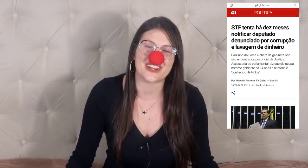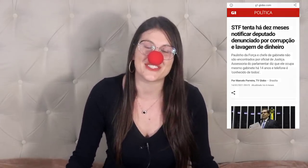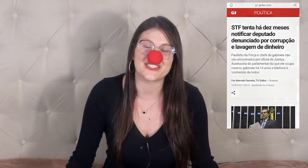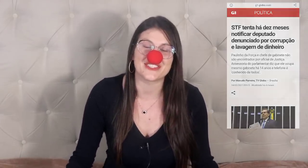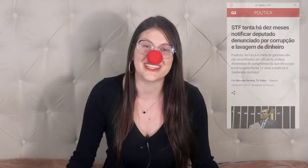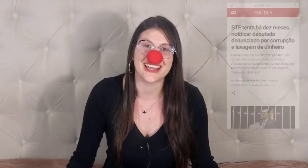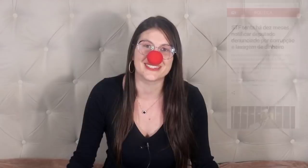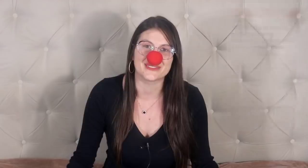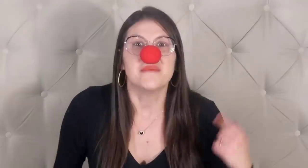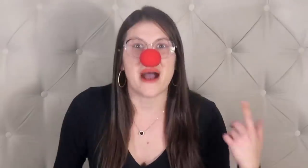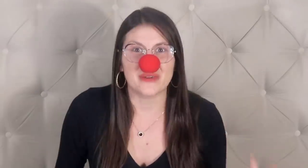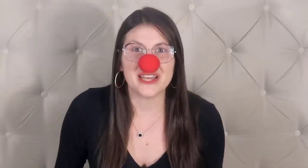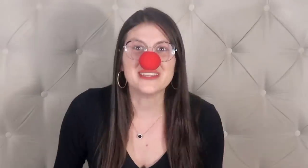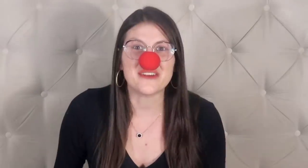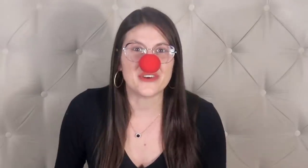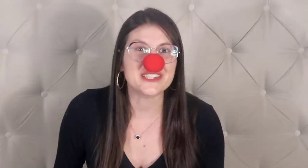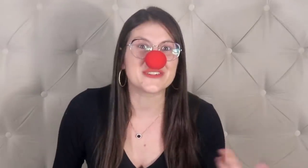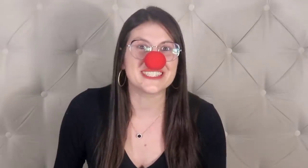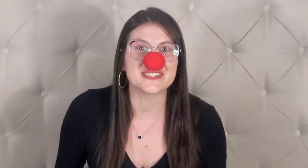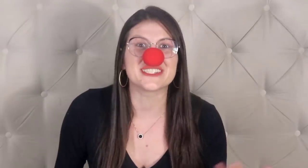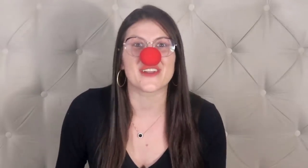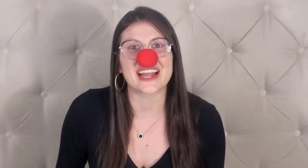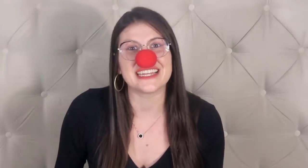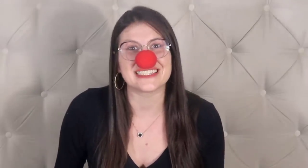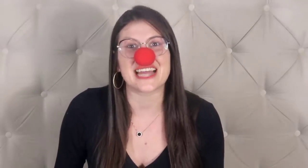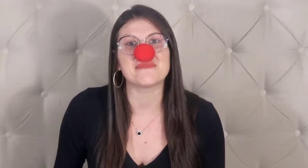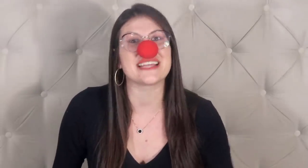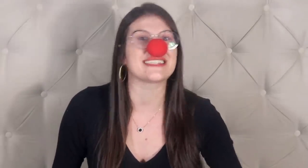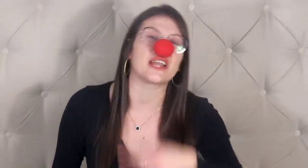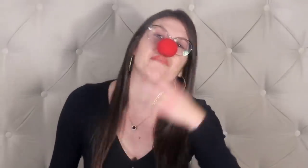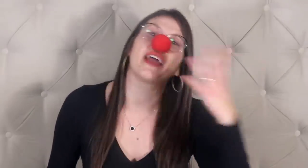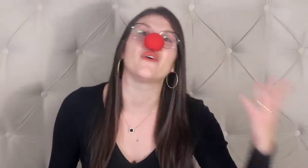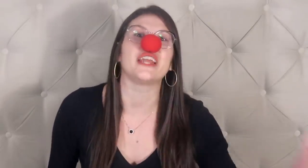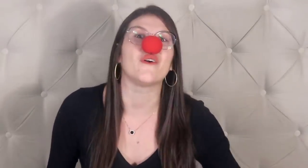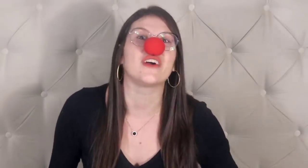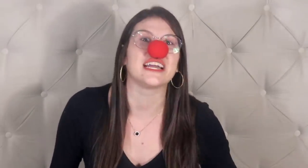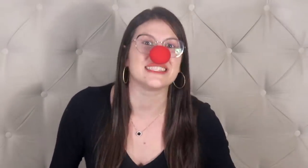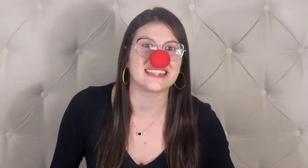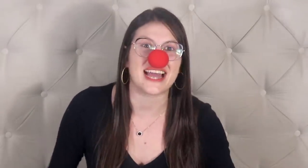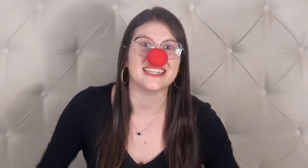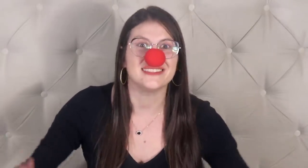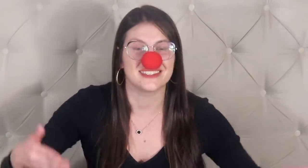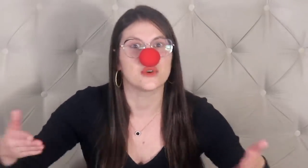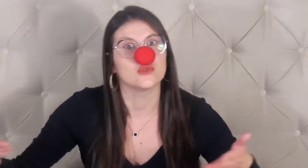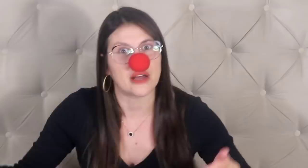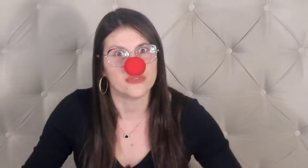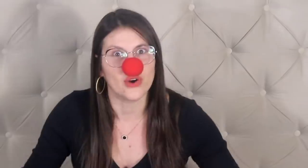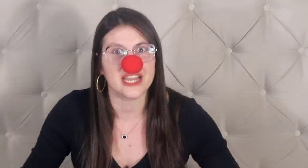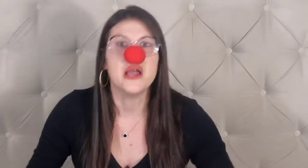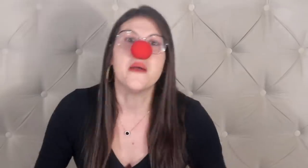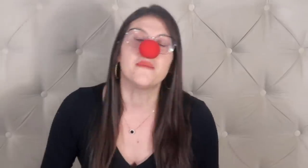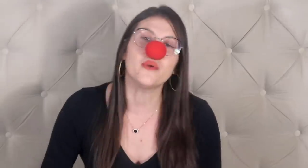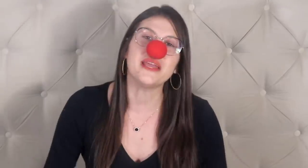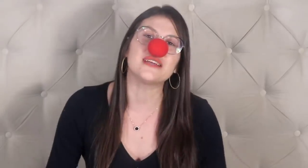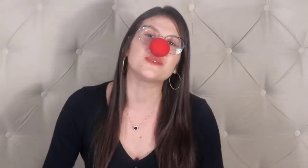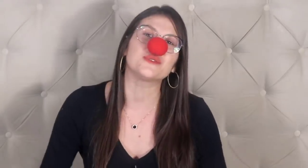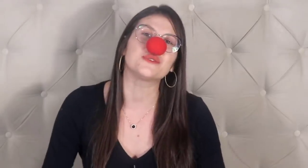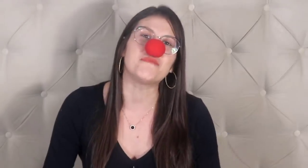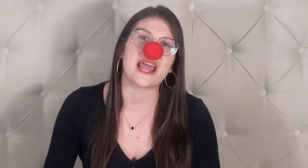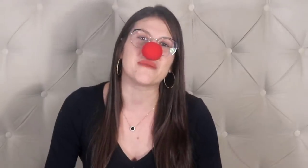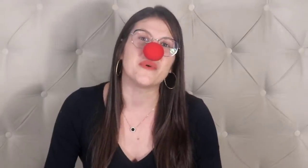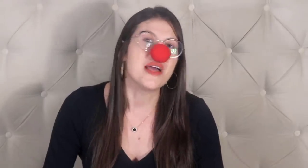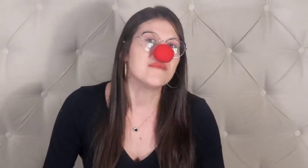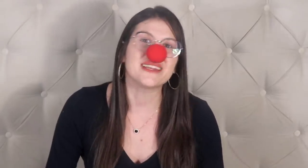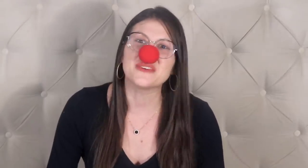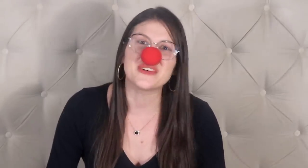e lavagem de dinheiro. Paulinho da Força conseguiu ser localizado para estar numa reunião organizada, segundo a Folha, por um ministro